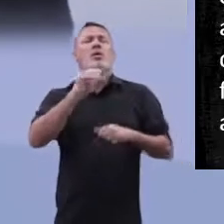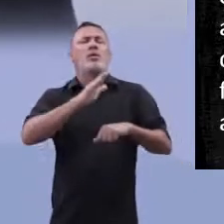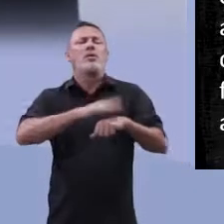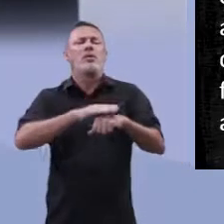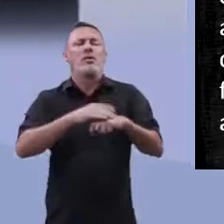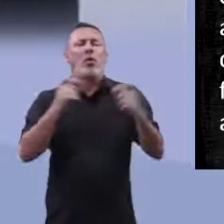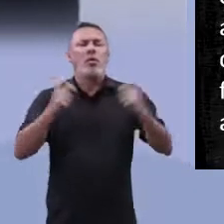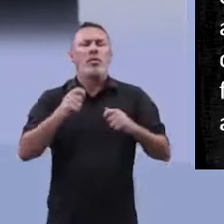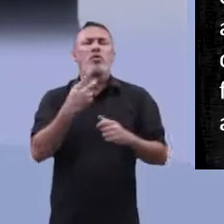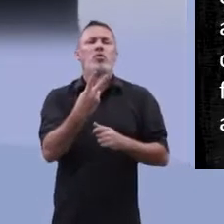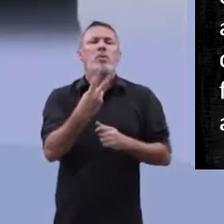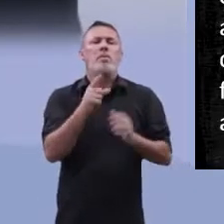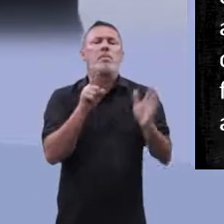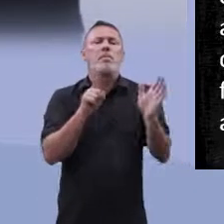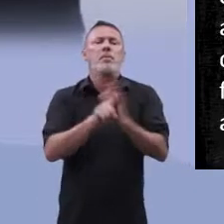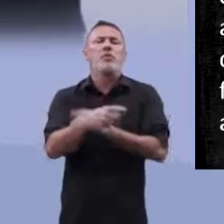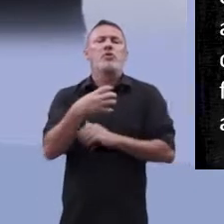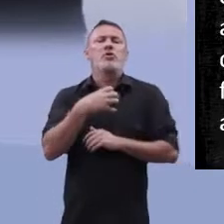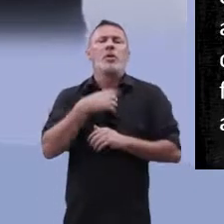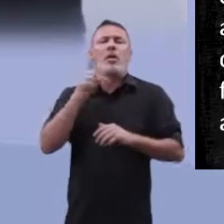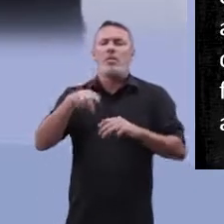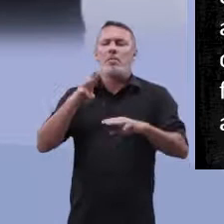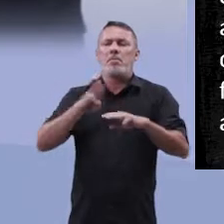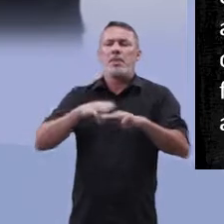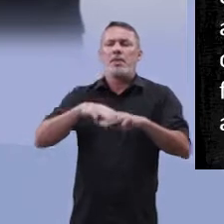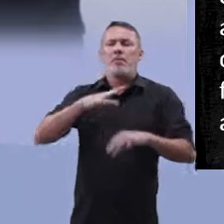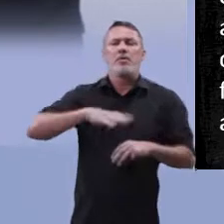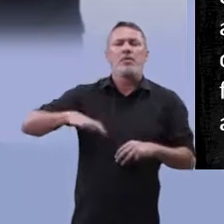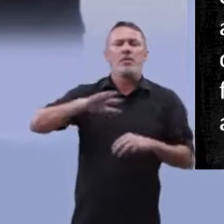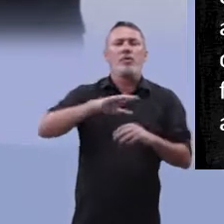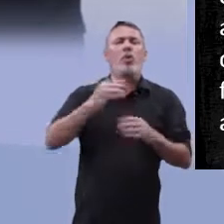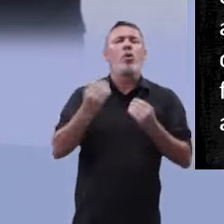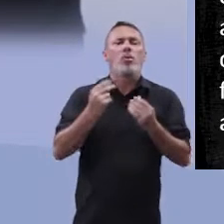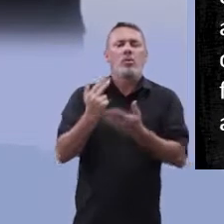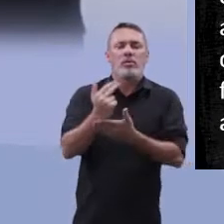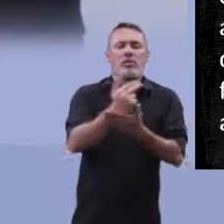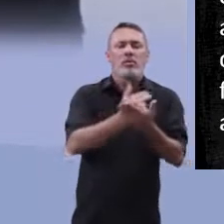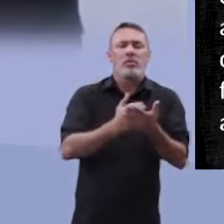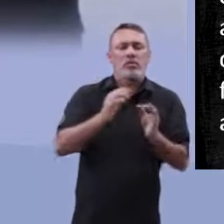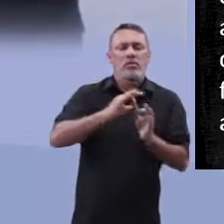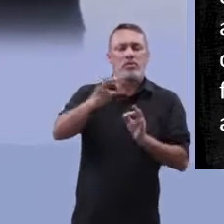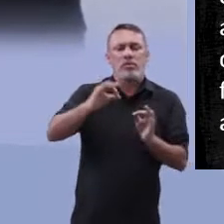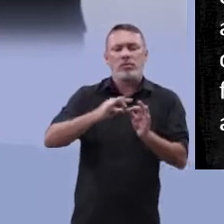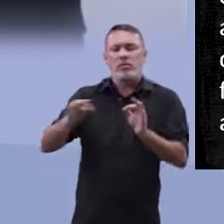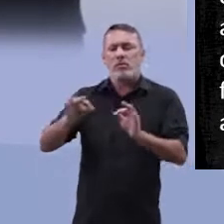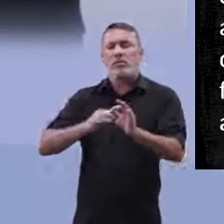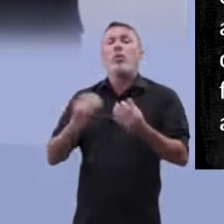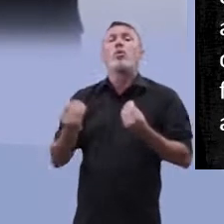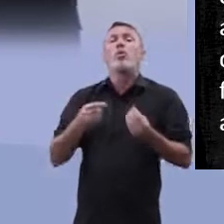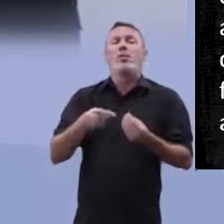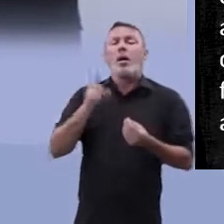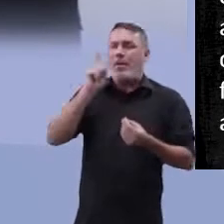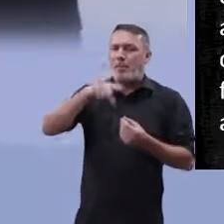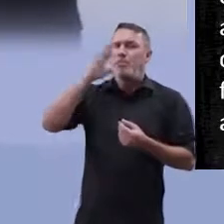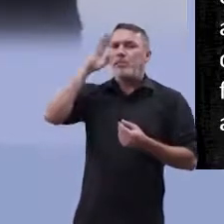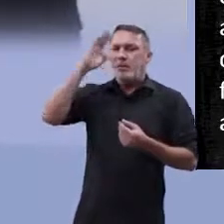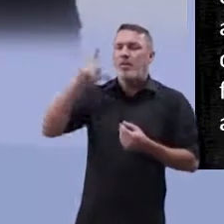no Enem na competência 2, nessa parte da matemática aí, geometria plana e